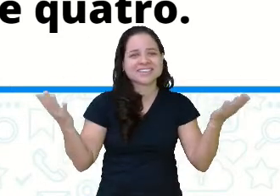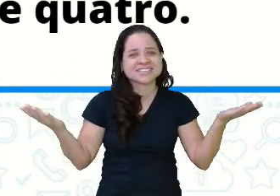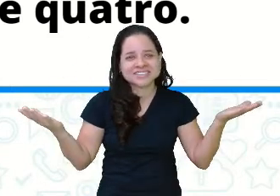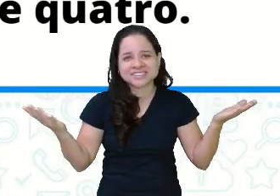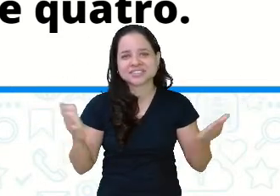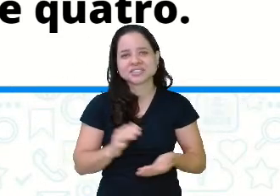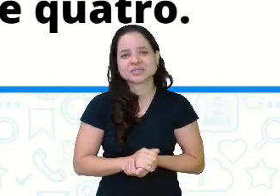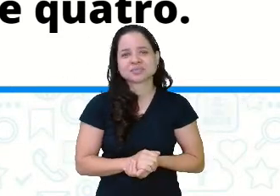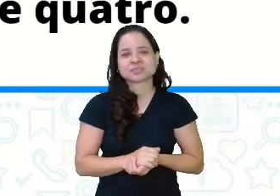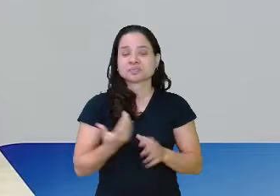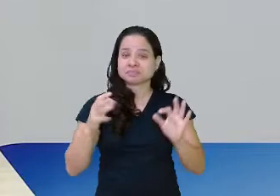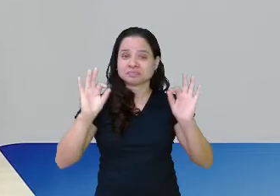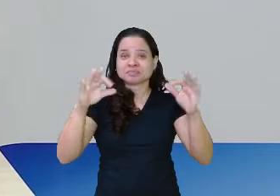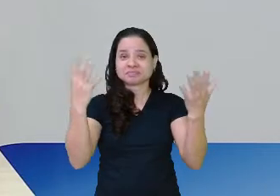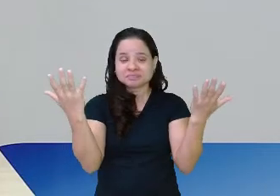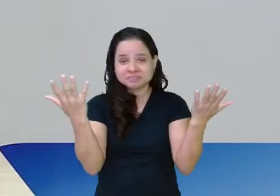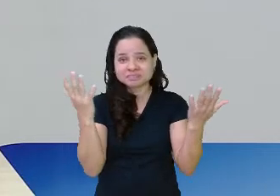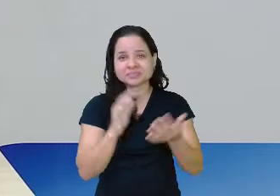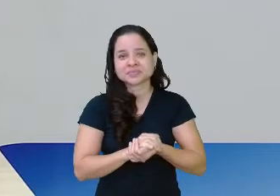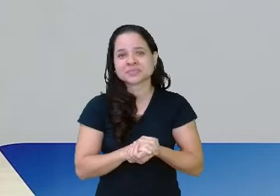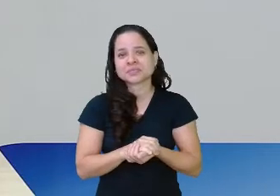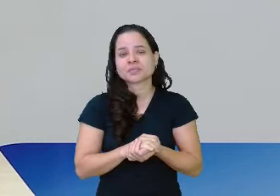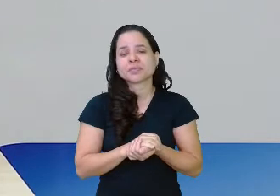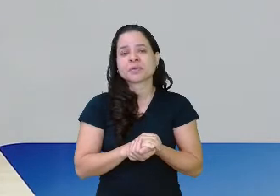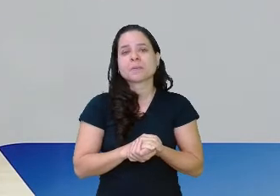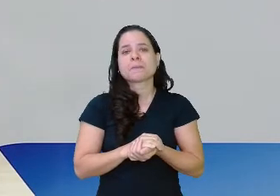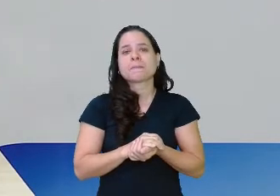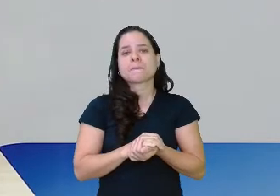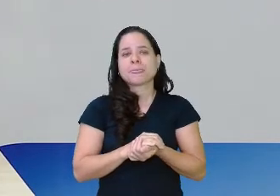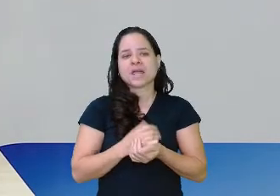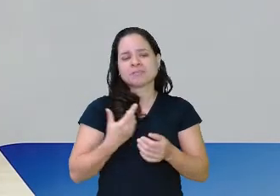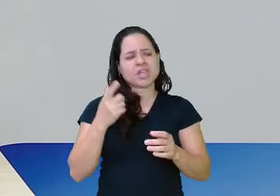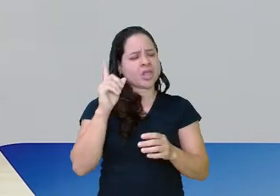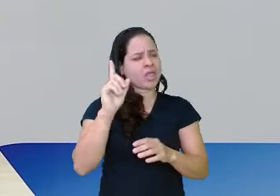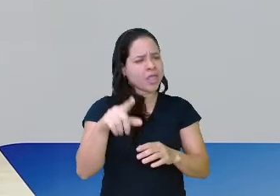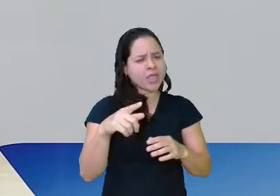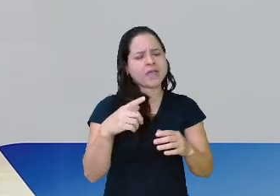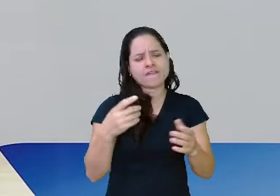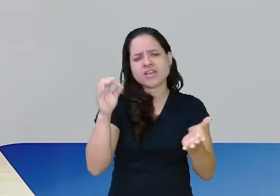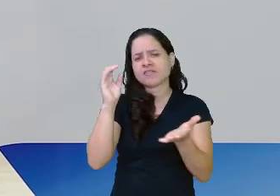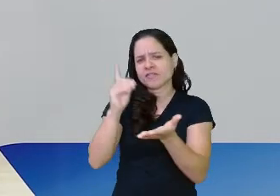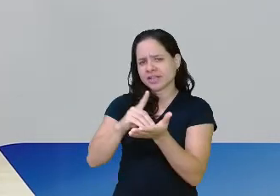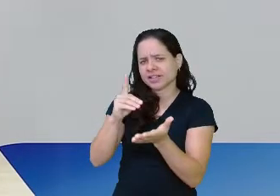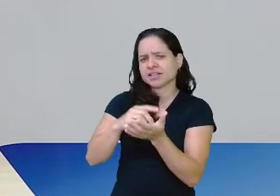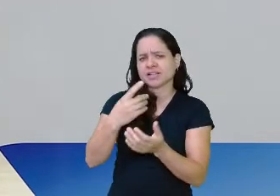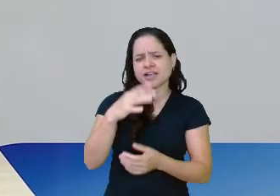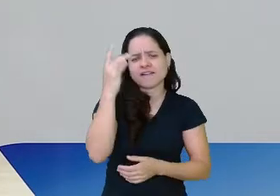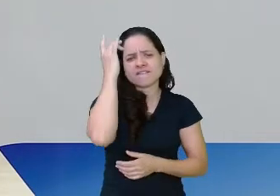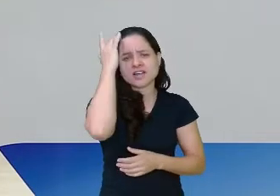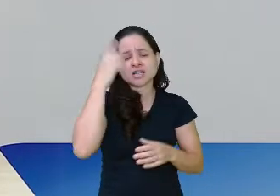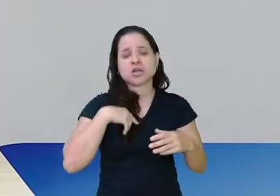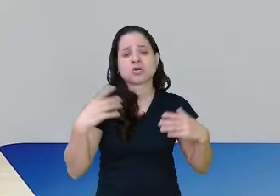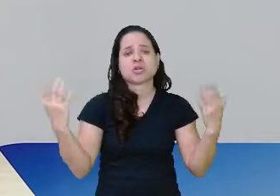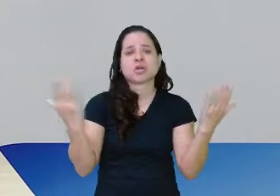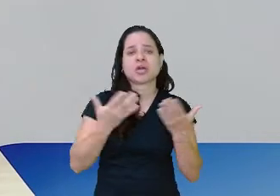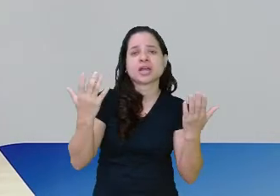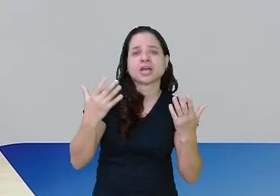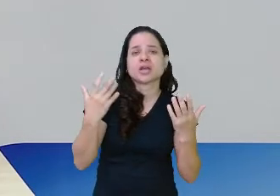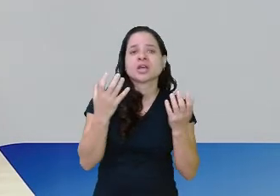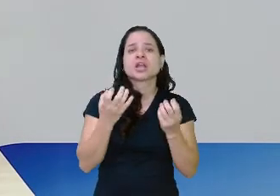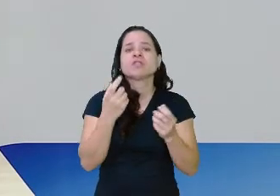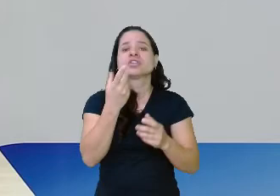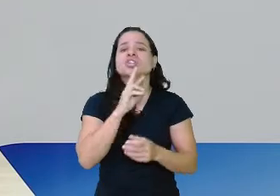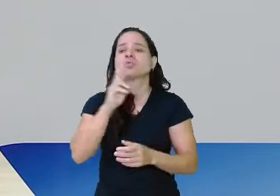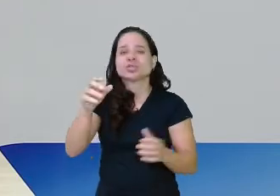1234. Fechou? Fechou. E tá muito fácil. Agora eu quero que vocês respondam